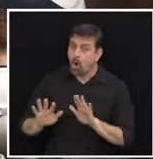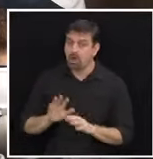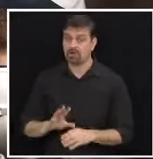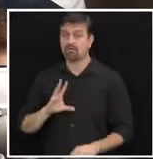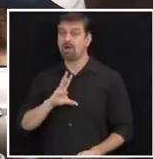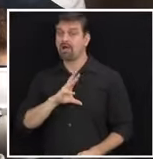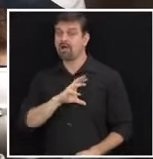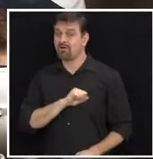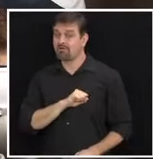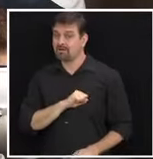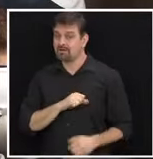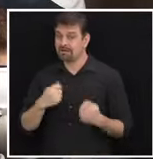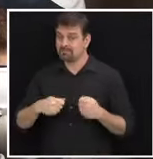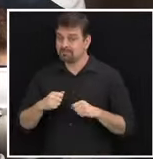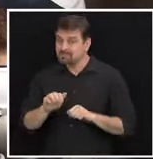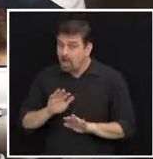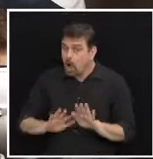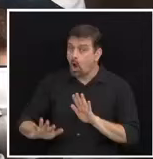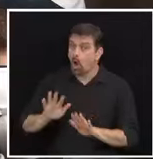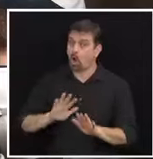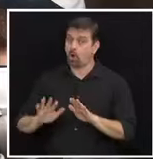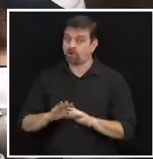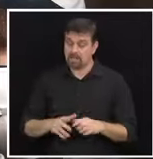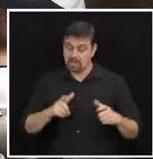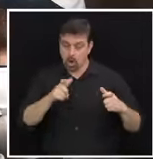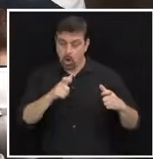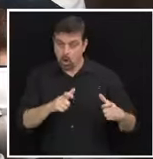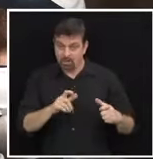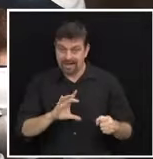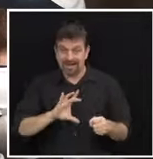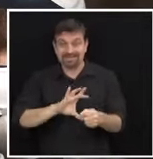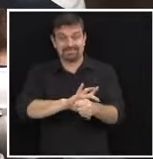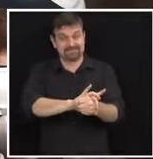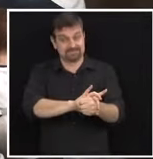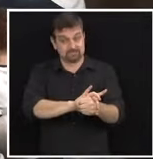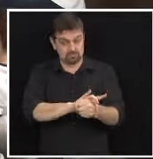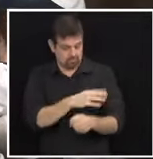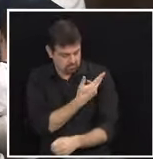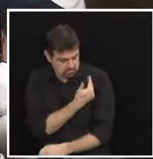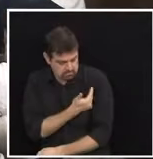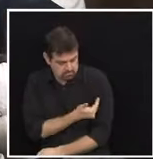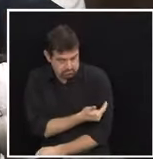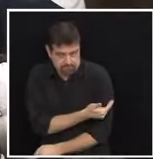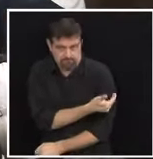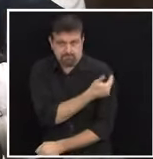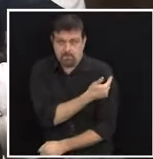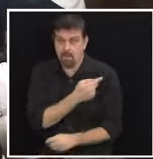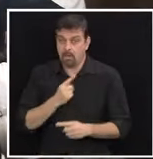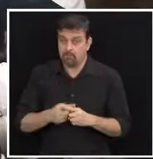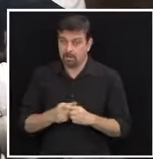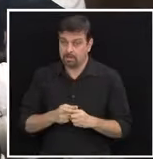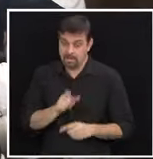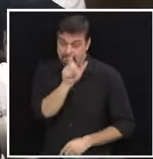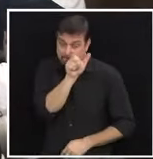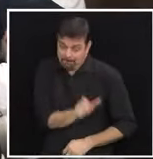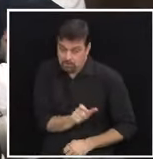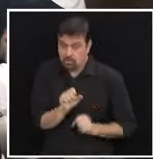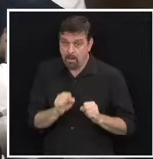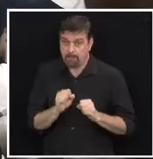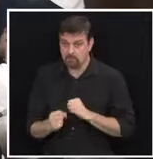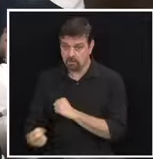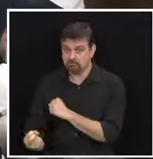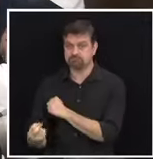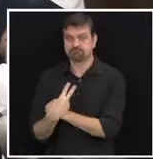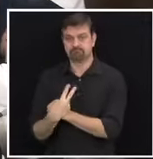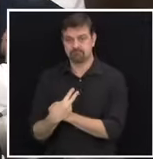gosta, mas tudo bem, vamos procurar os locais seguros para fazer isso. Porque você está suscetível a pegar